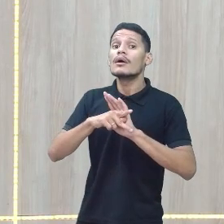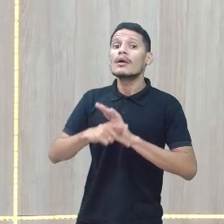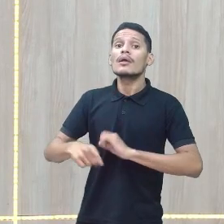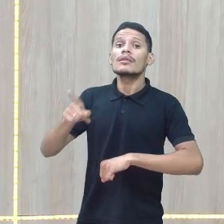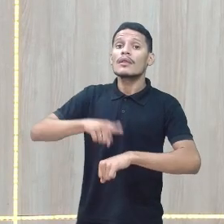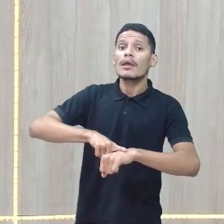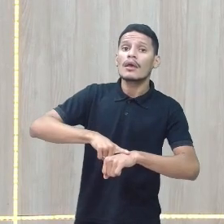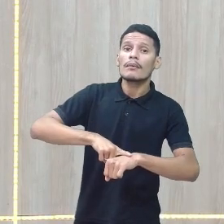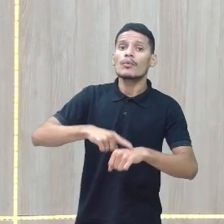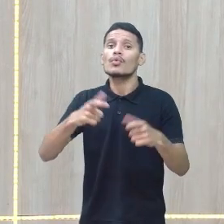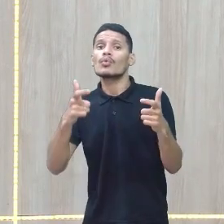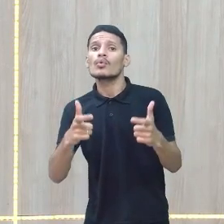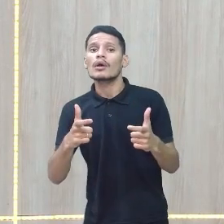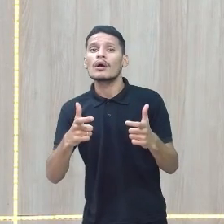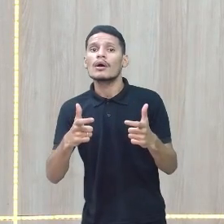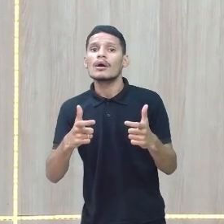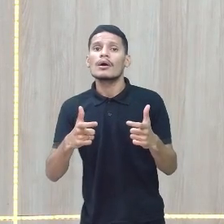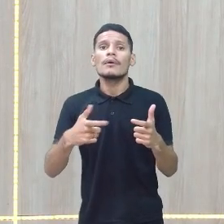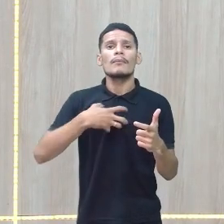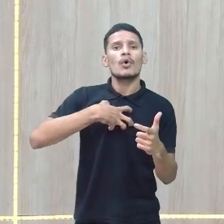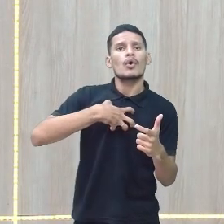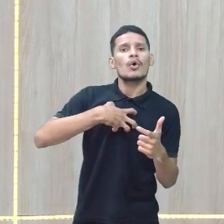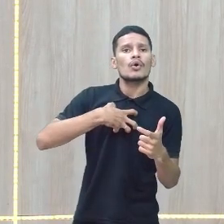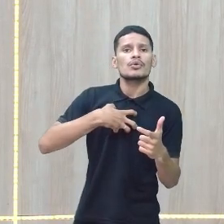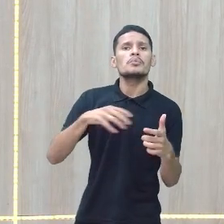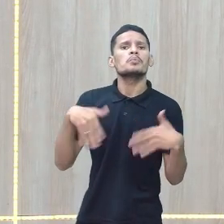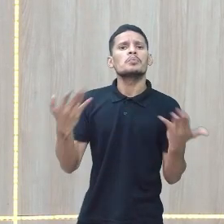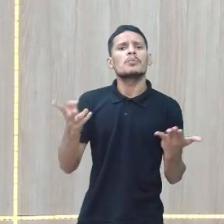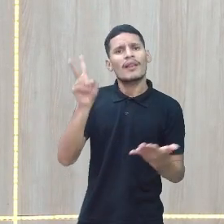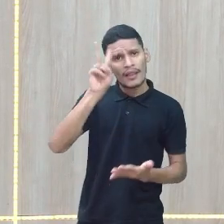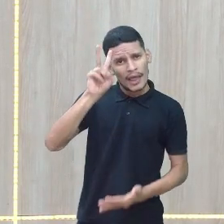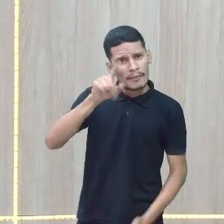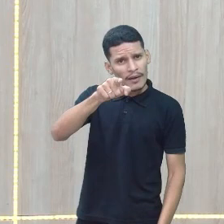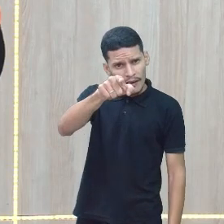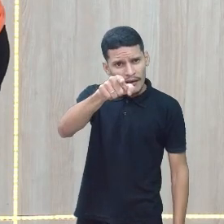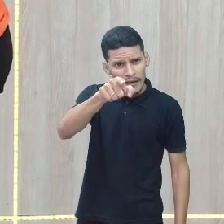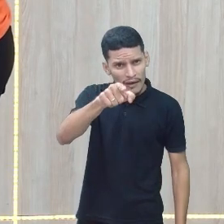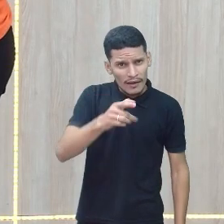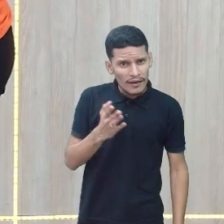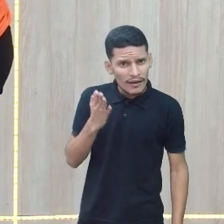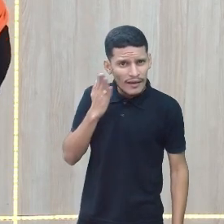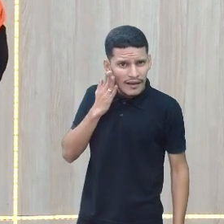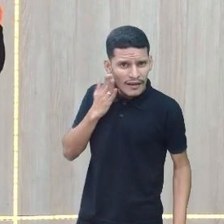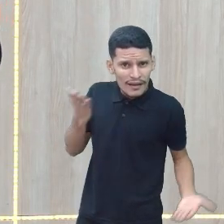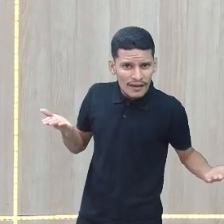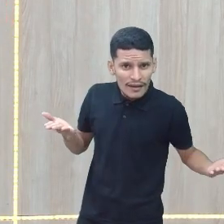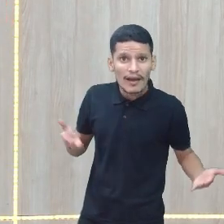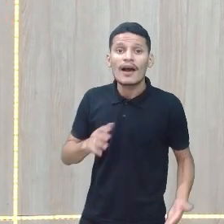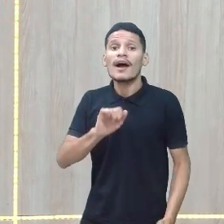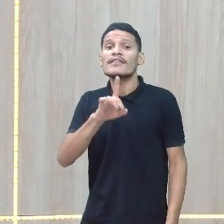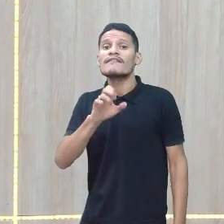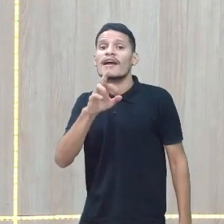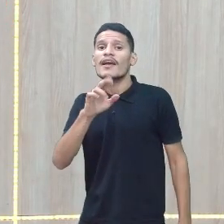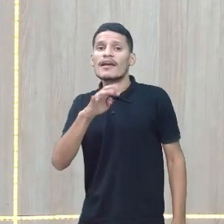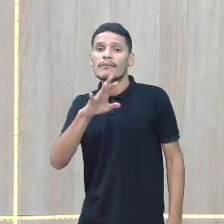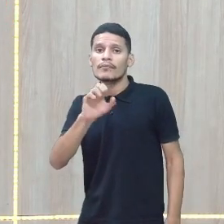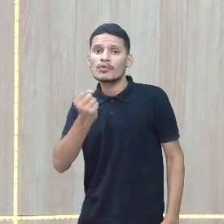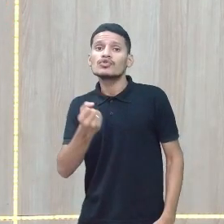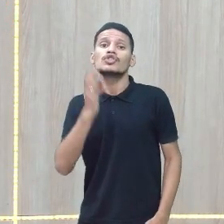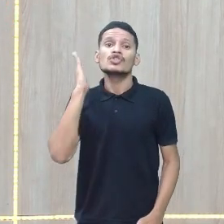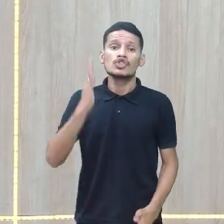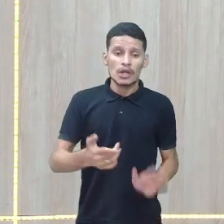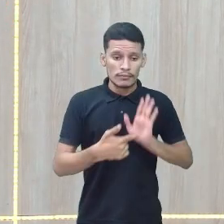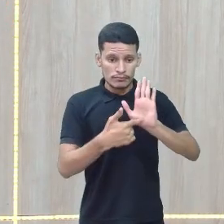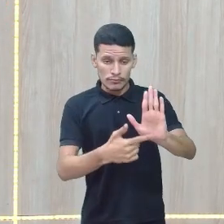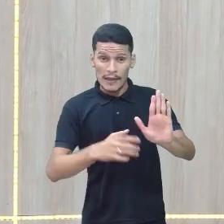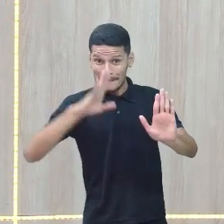de tempo, de lugar, modo. Vocês lembram aí? Lembra aí. os advérbios que foram, os